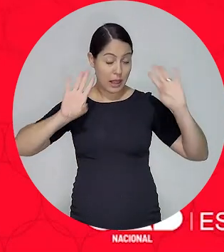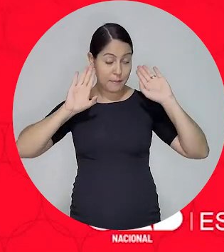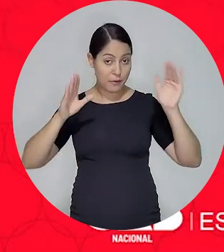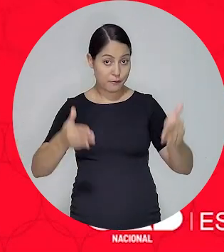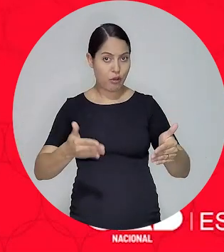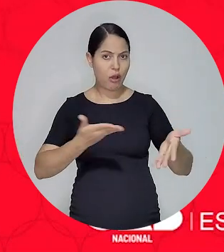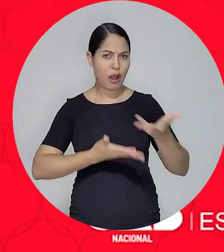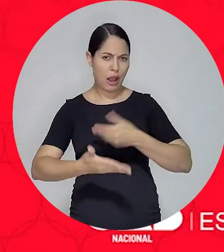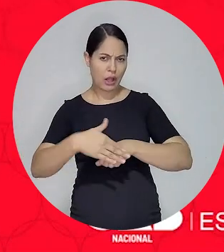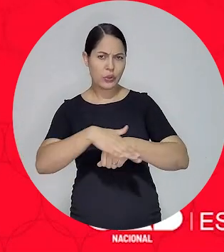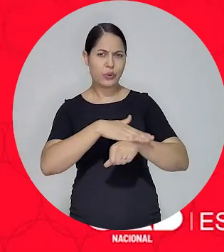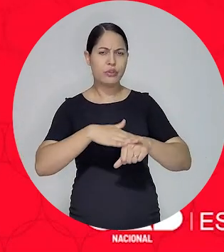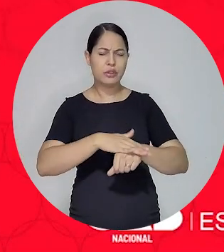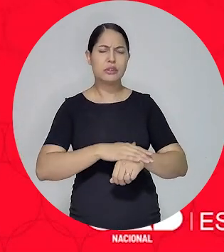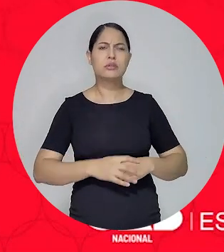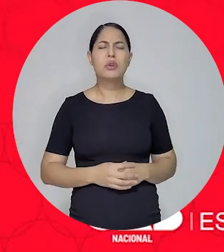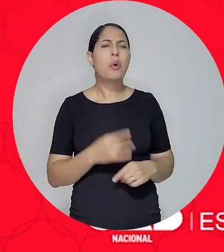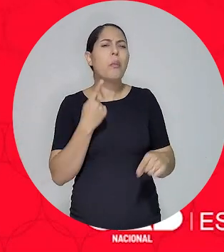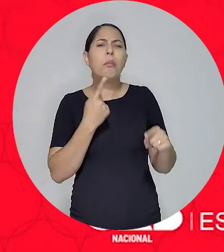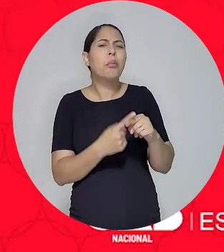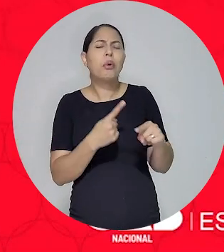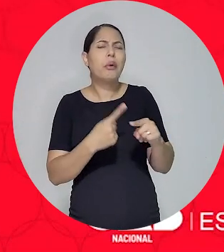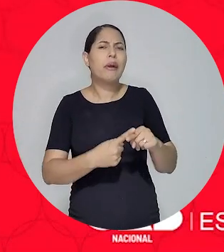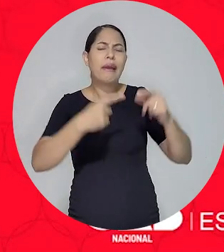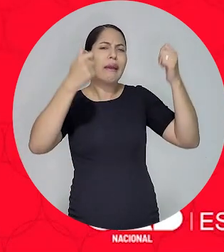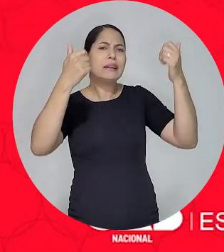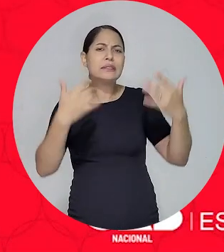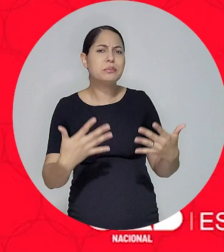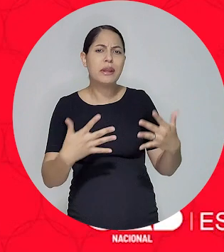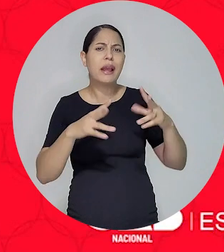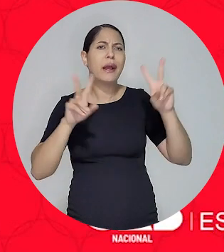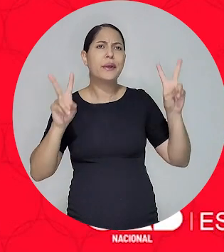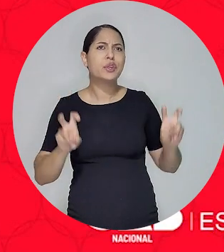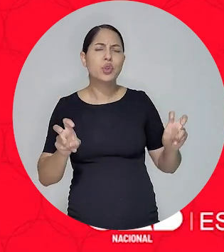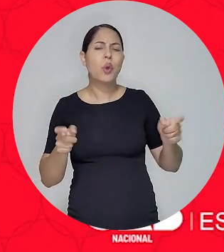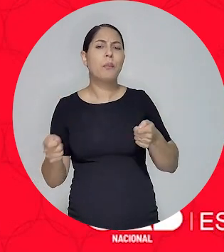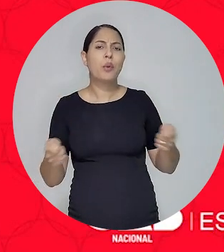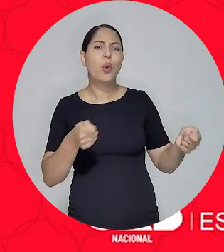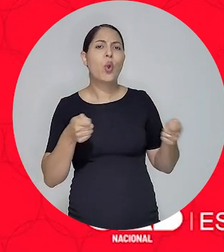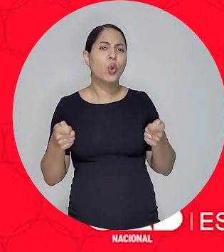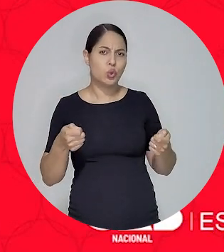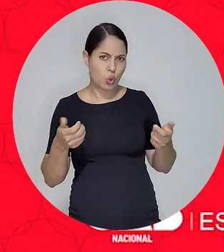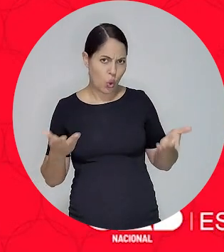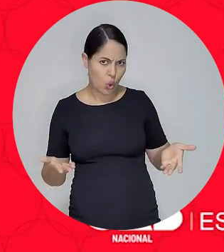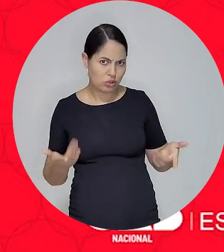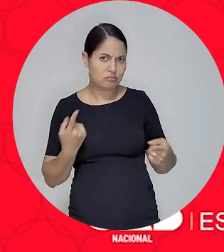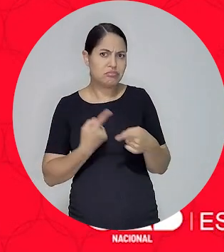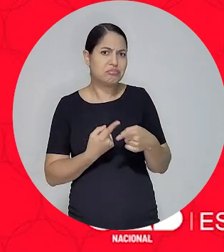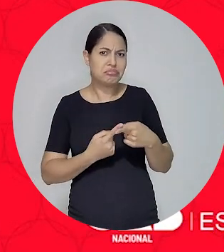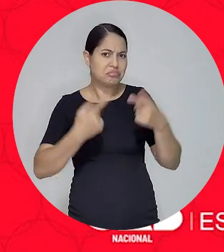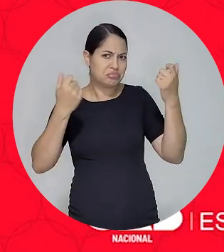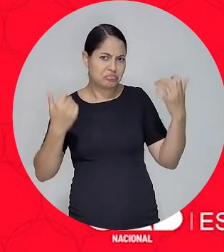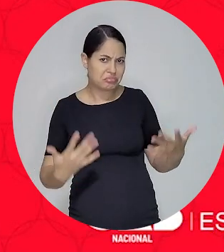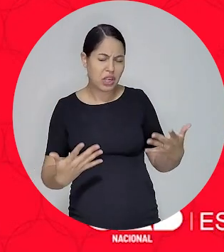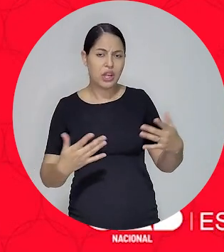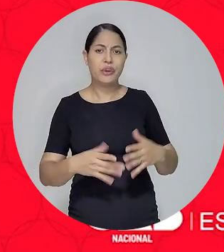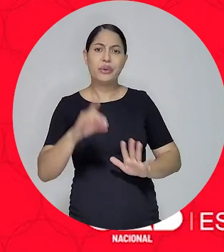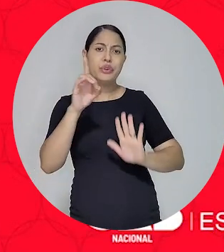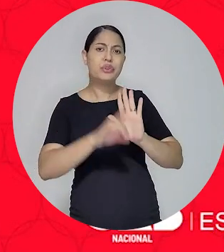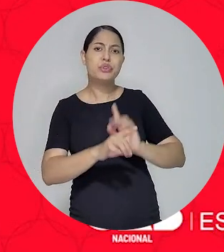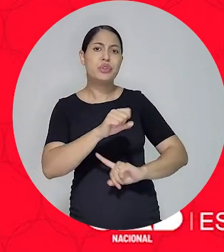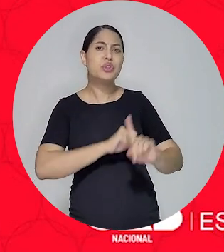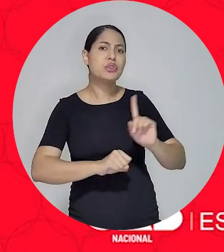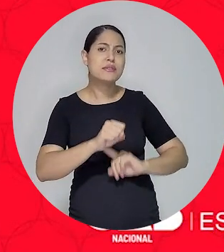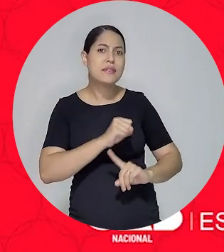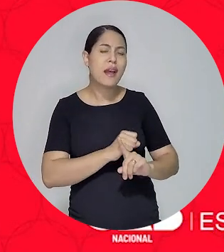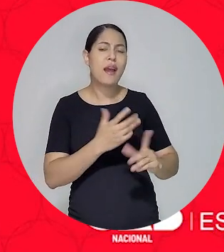nossa conversa, que é por que centrar atenção e por que falar, né, dessa judicialização, desse controle judicial, não deixa de ser